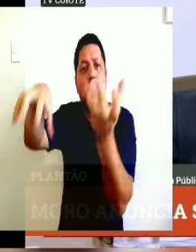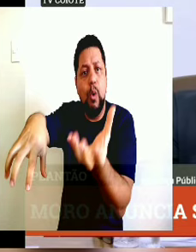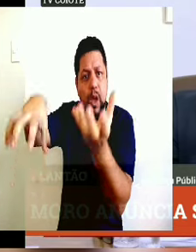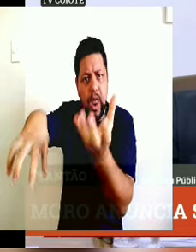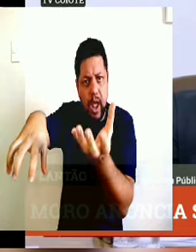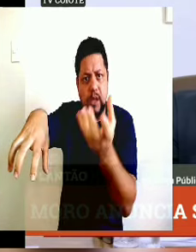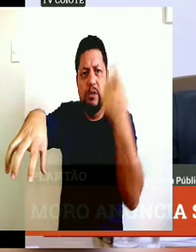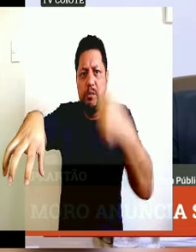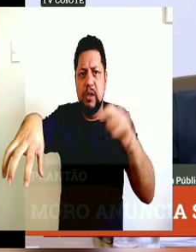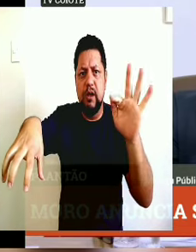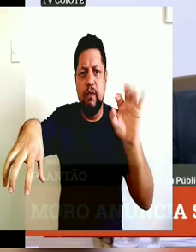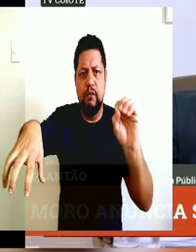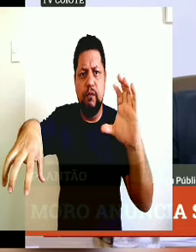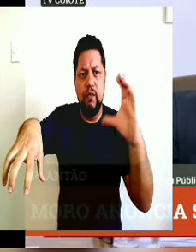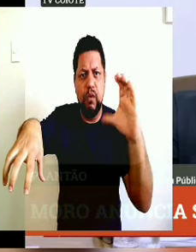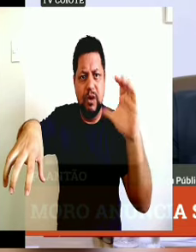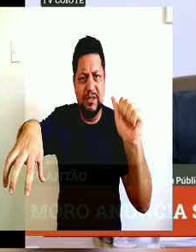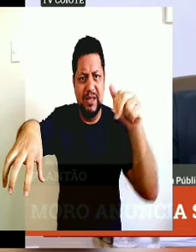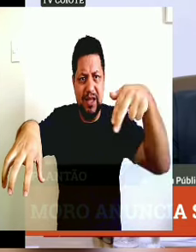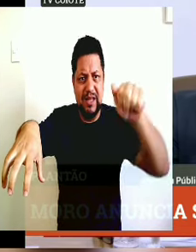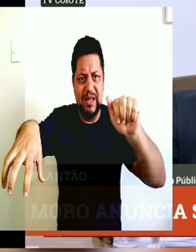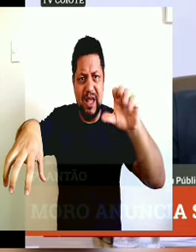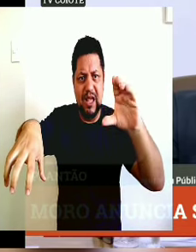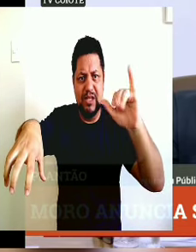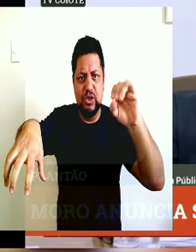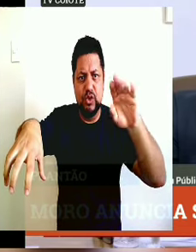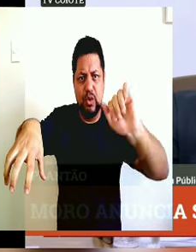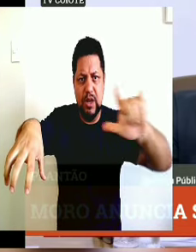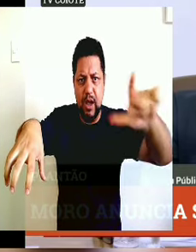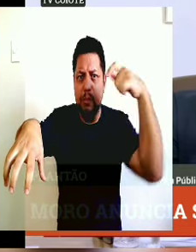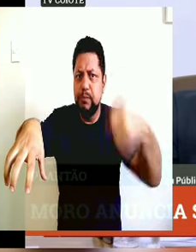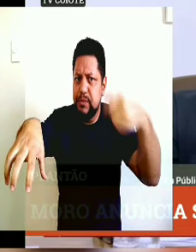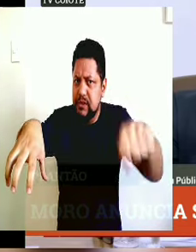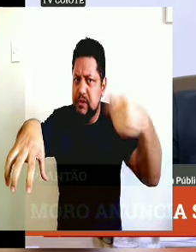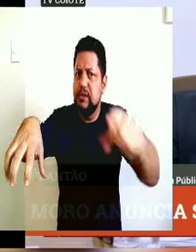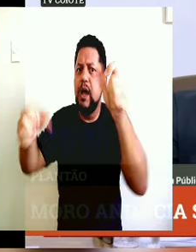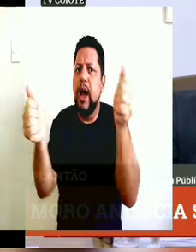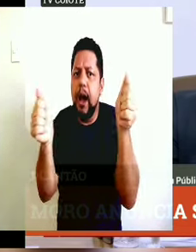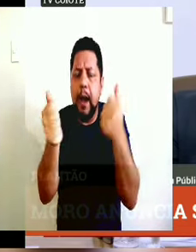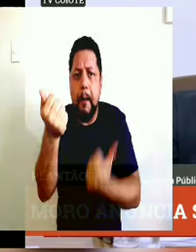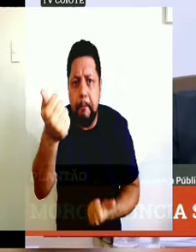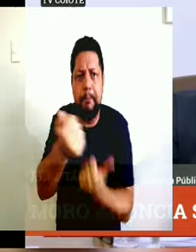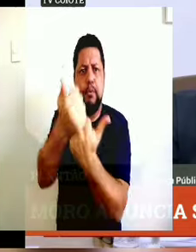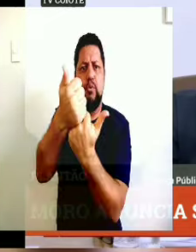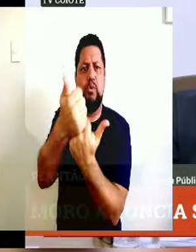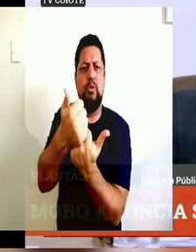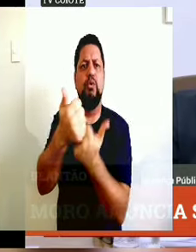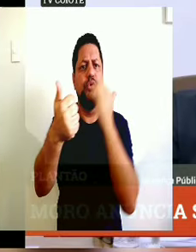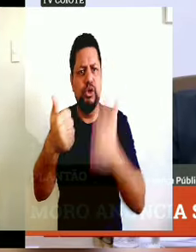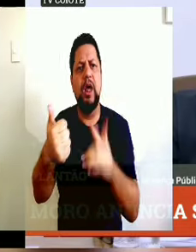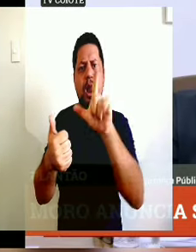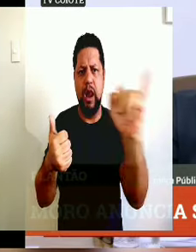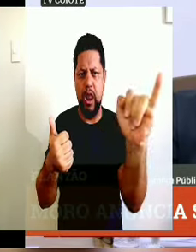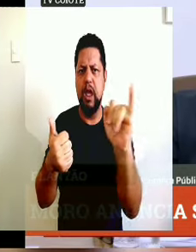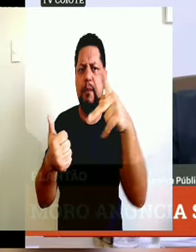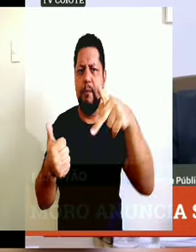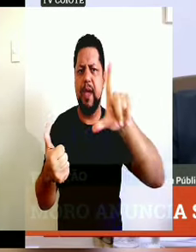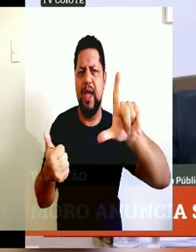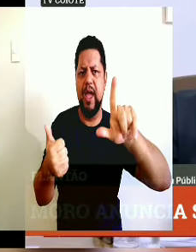tornar ela uma instituição prevista ali na Constituição, para que nós possamos ter, com o tempo, também um corpo